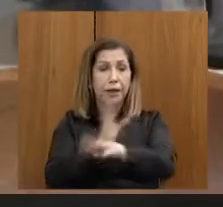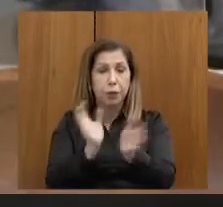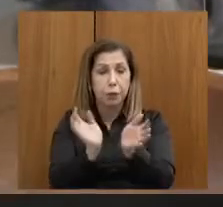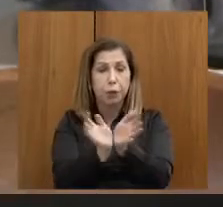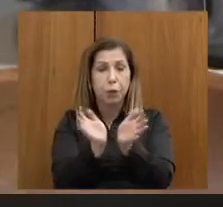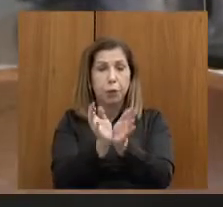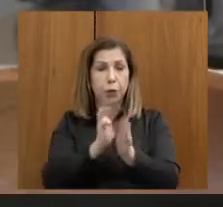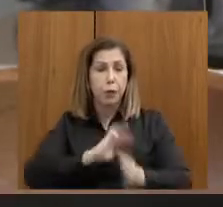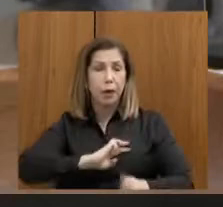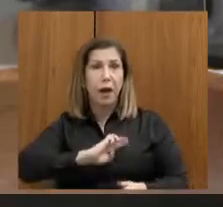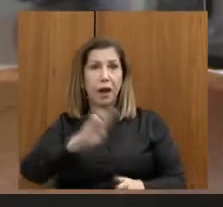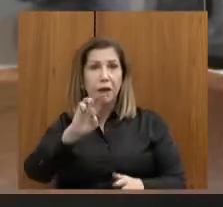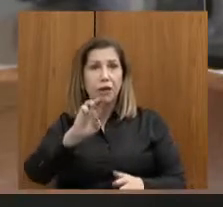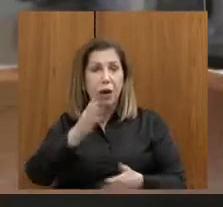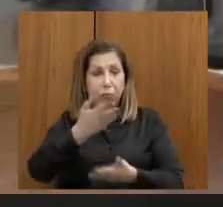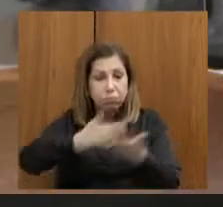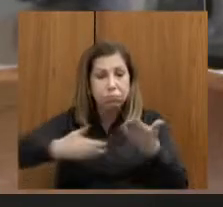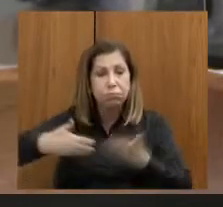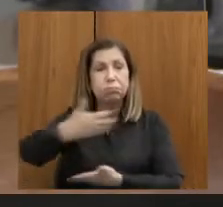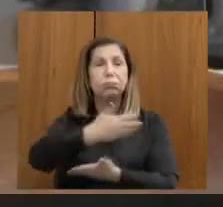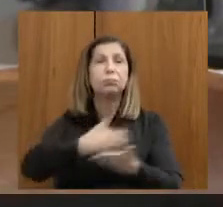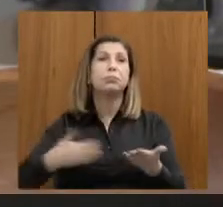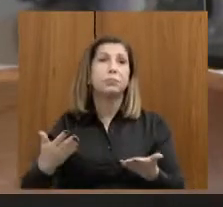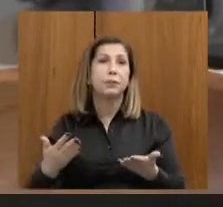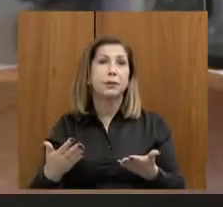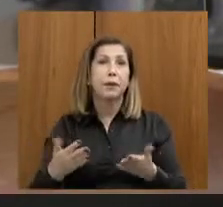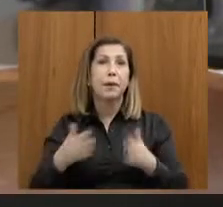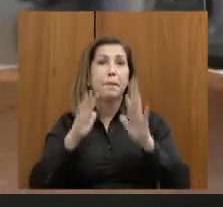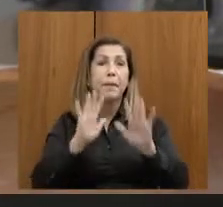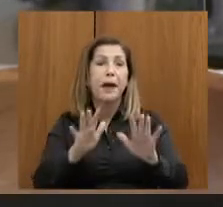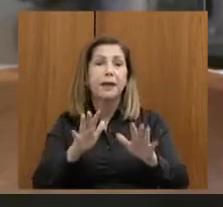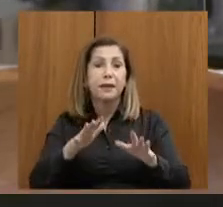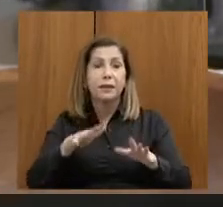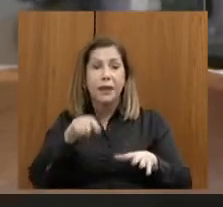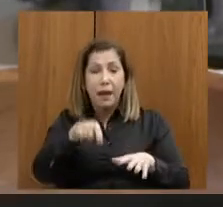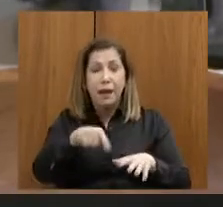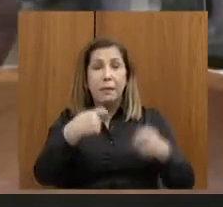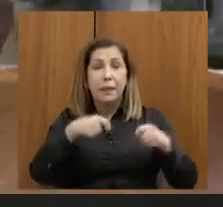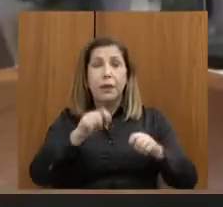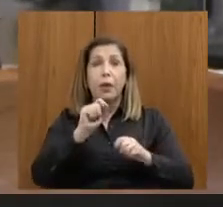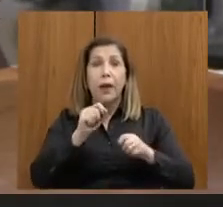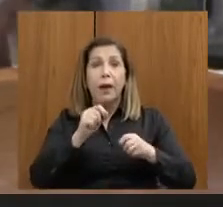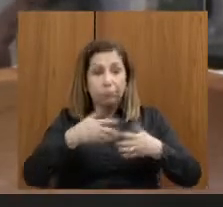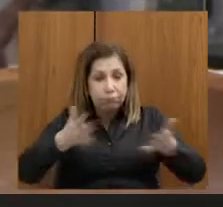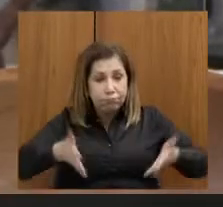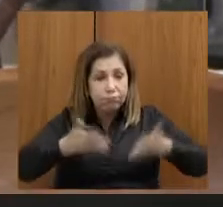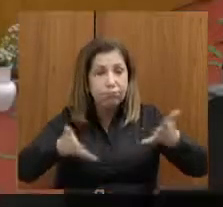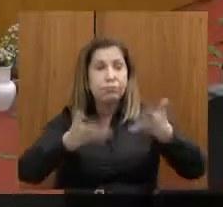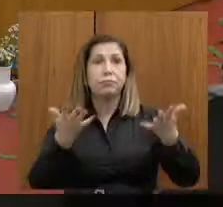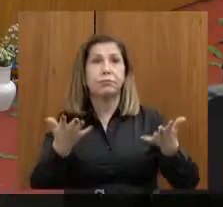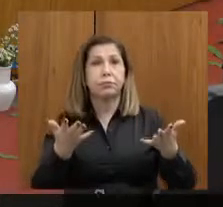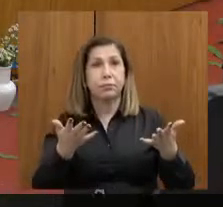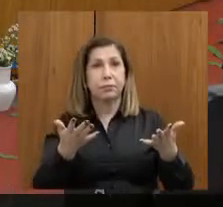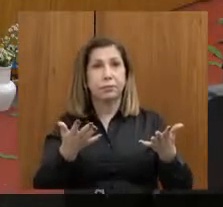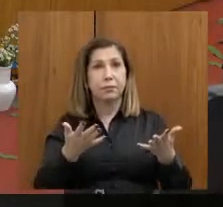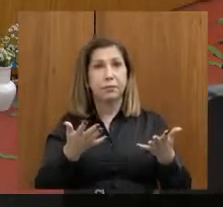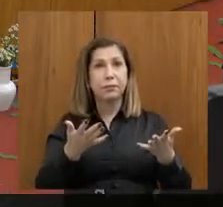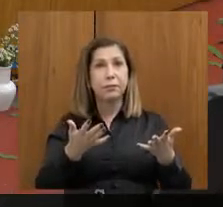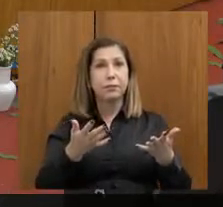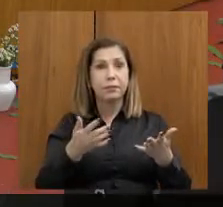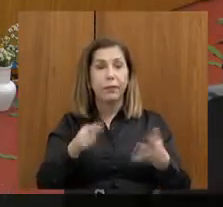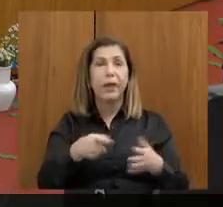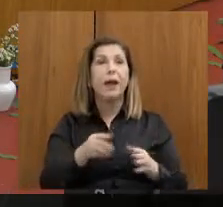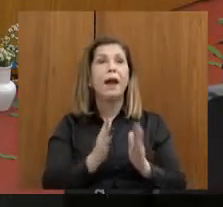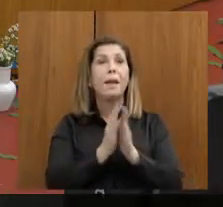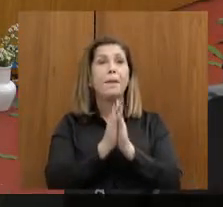coletivo mas o tempo todo esse território tá ativo a igreja se você chegar aí lá vocês vão ver